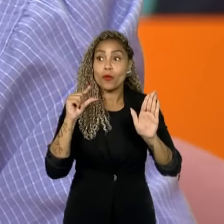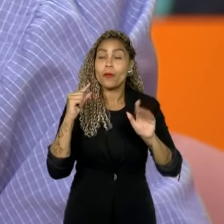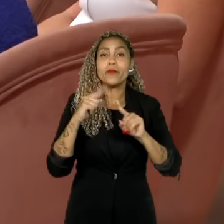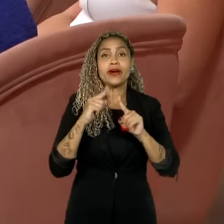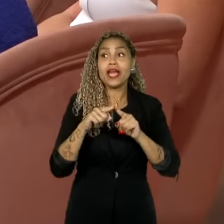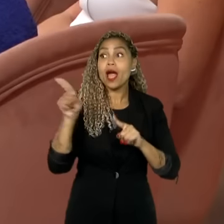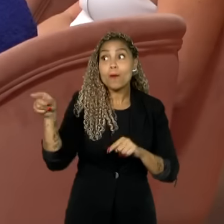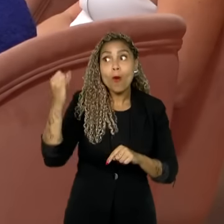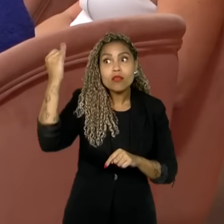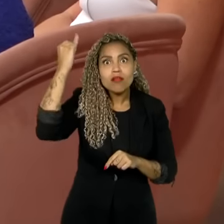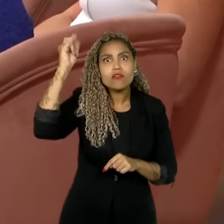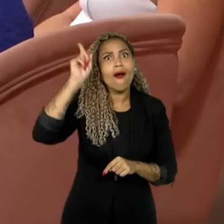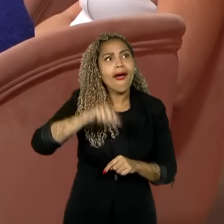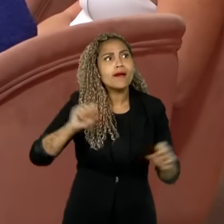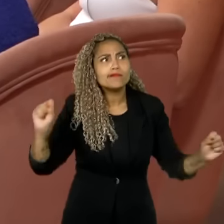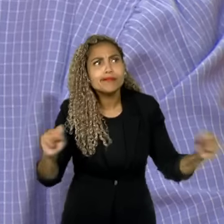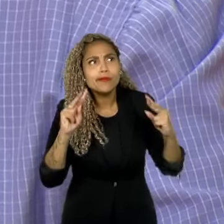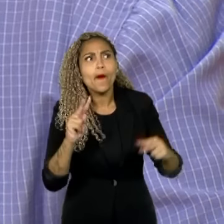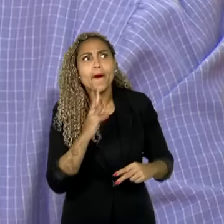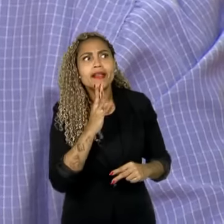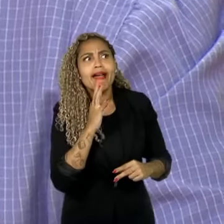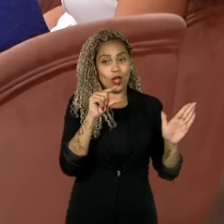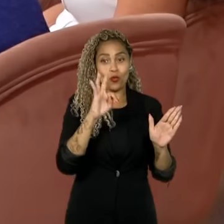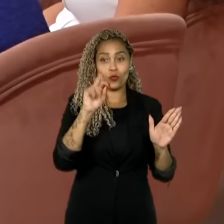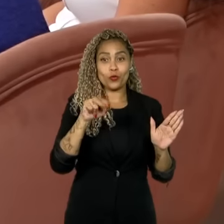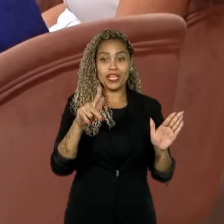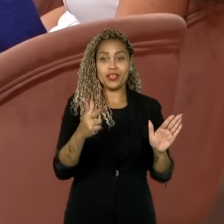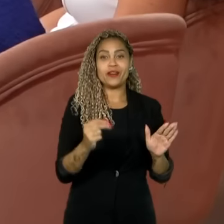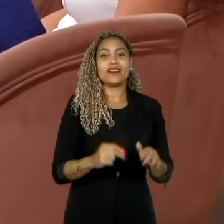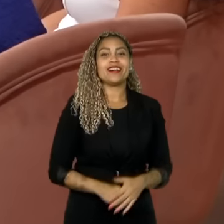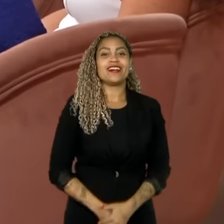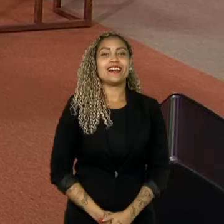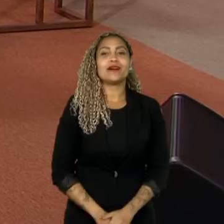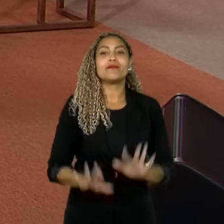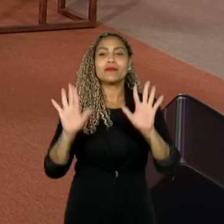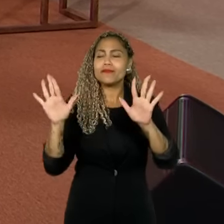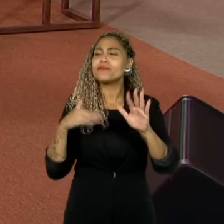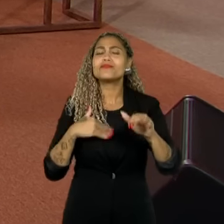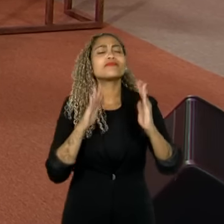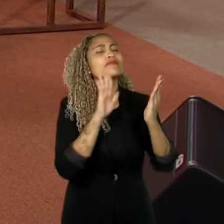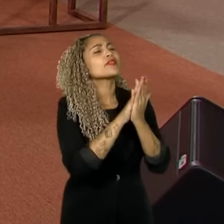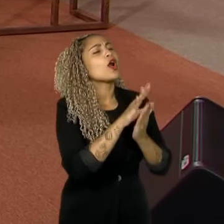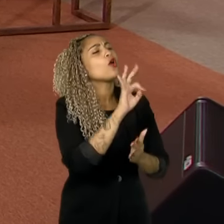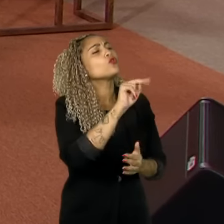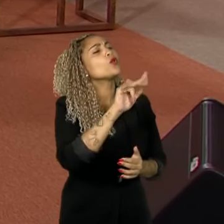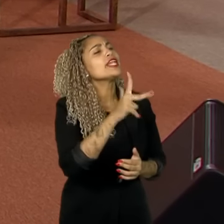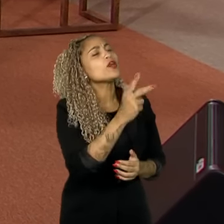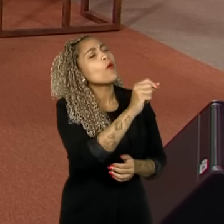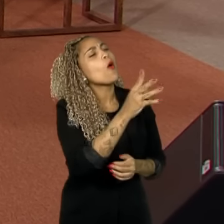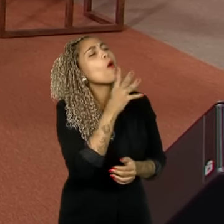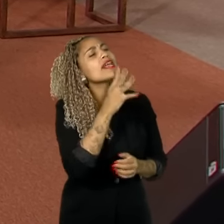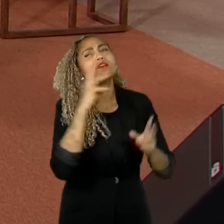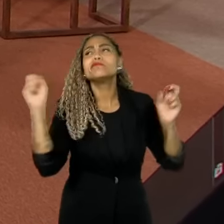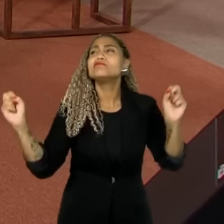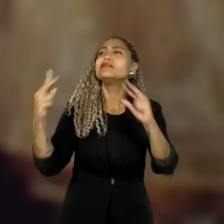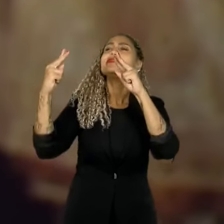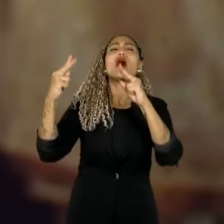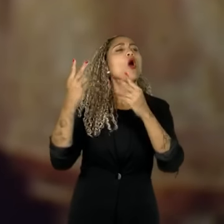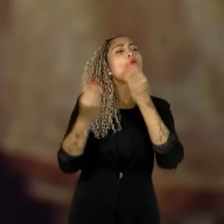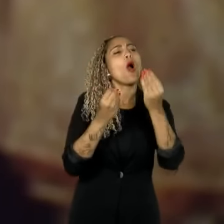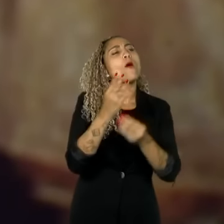os compositores, as obras. Claro, né? Pois é. Quero falar com o Toninho agora, gente. Como é que você conheceu Clara Nunes? Me conta, como é que foi a sua história com Clara